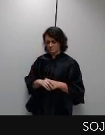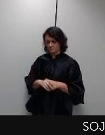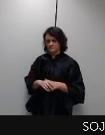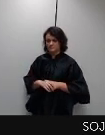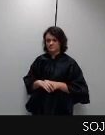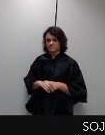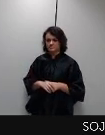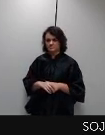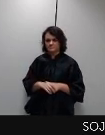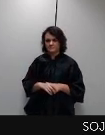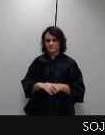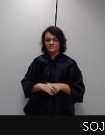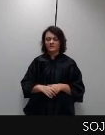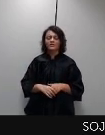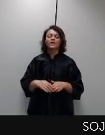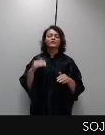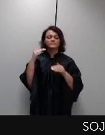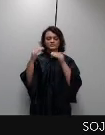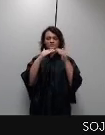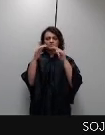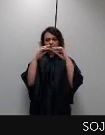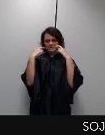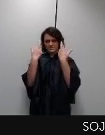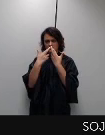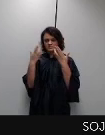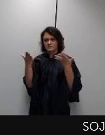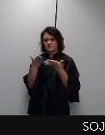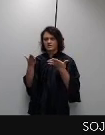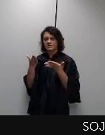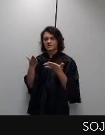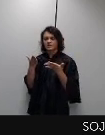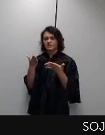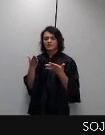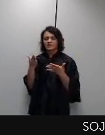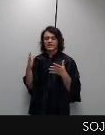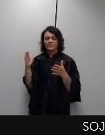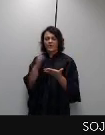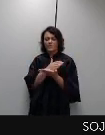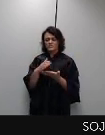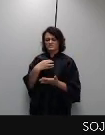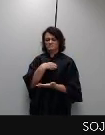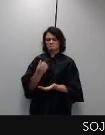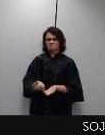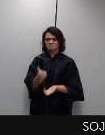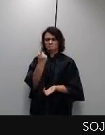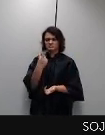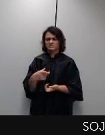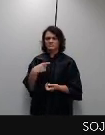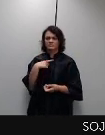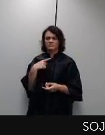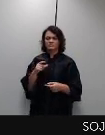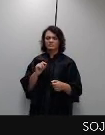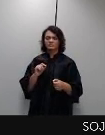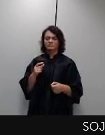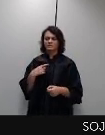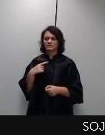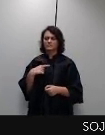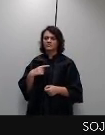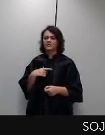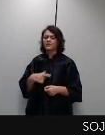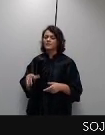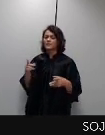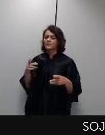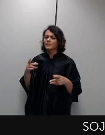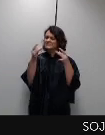desenvolvimento desta sessão de hoje está aqui causando alguma estranhesa o que não tinha ainda a identidade nenhum